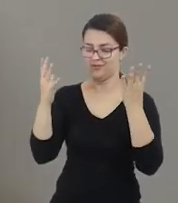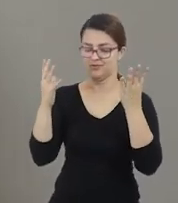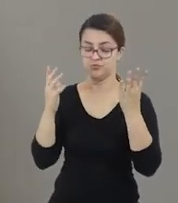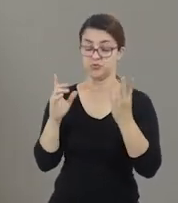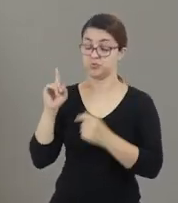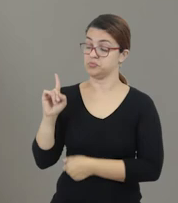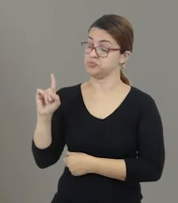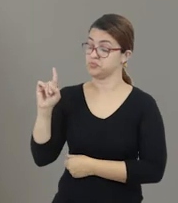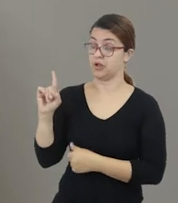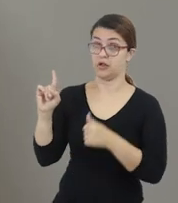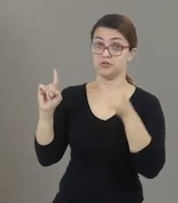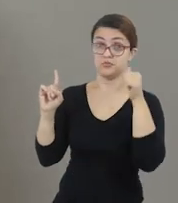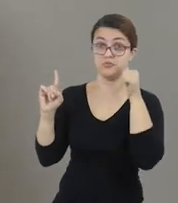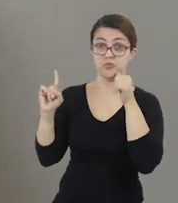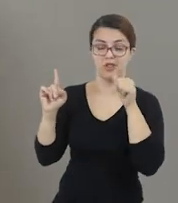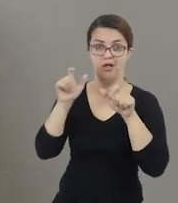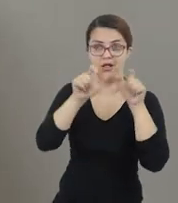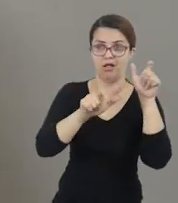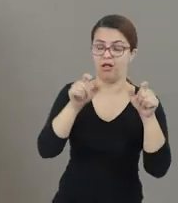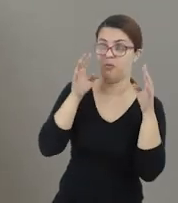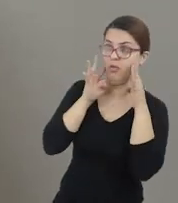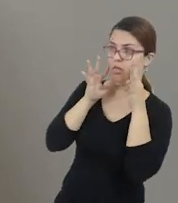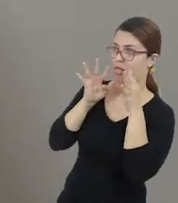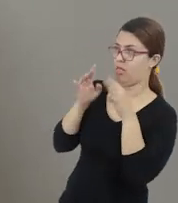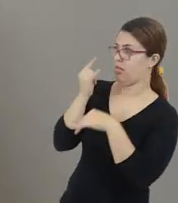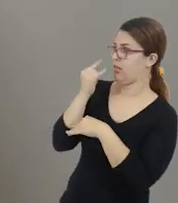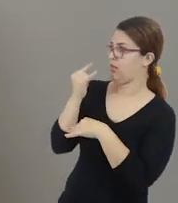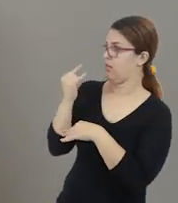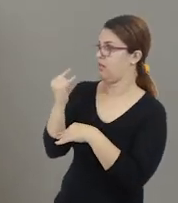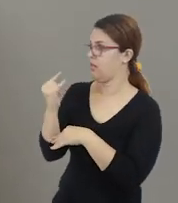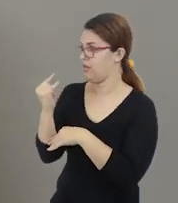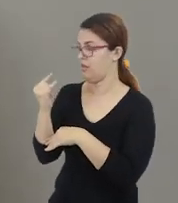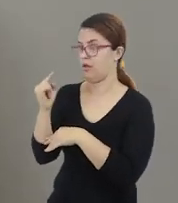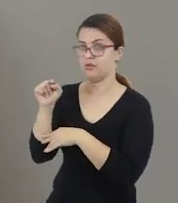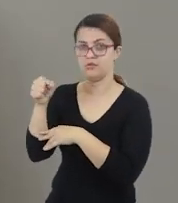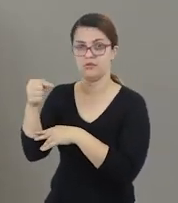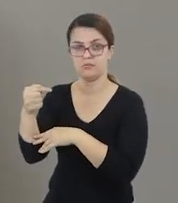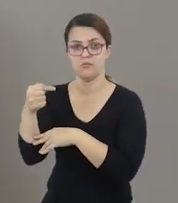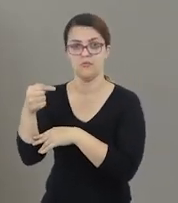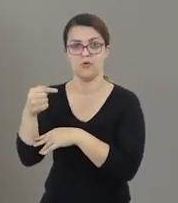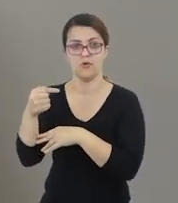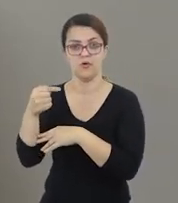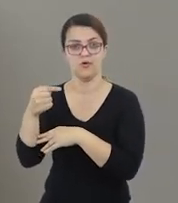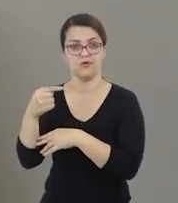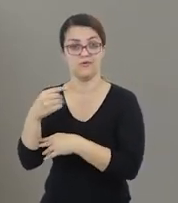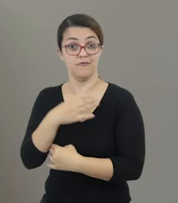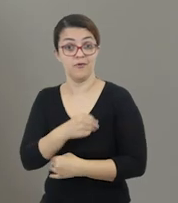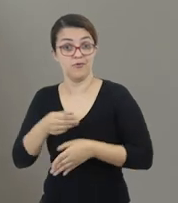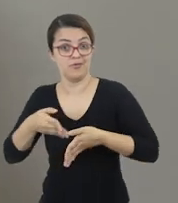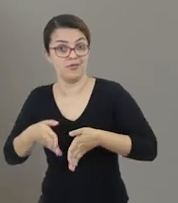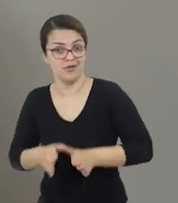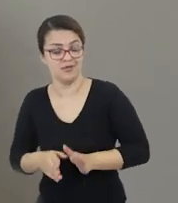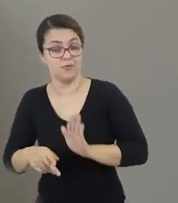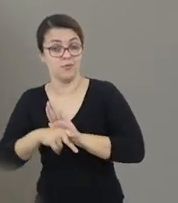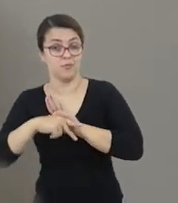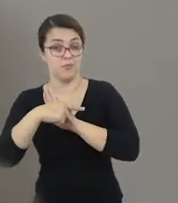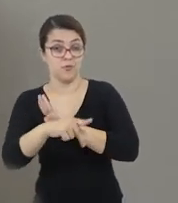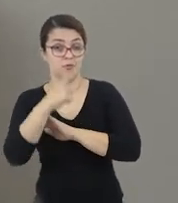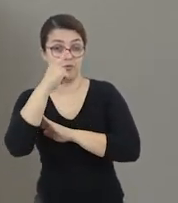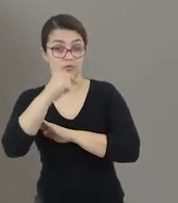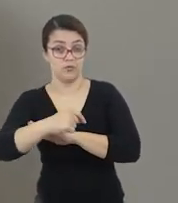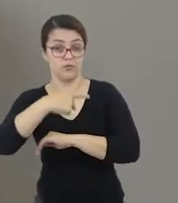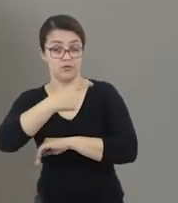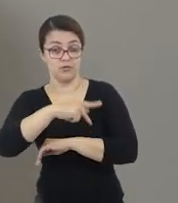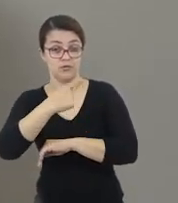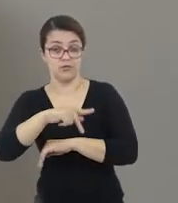moças ficam encantadas com ele, e quando nascem o filho, dizem que é filho do boto, né? Então, ele é um